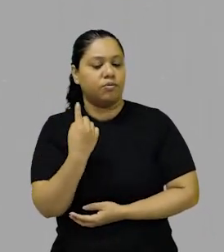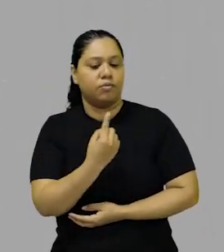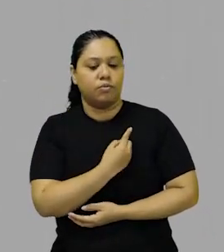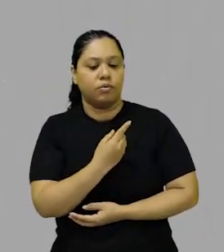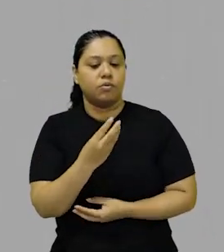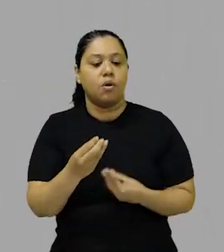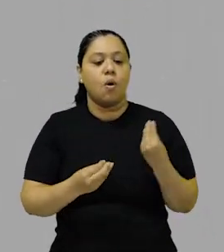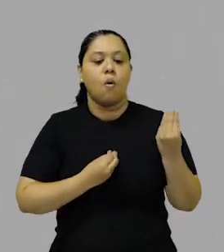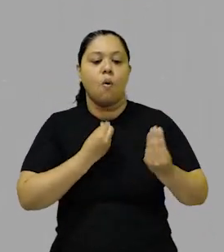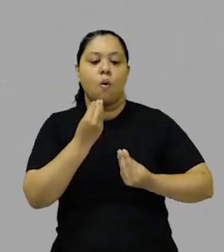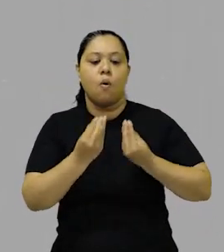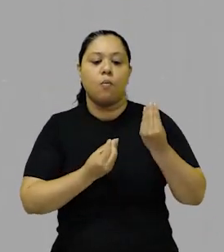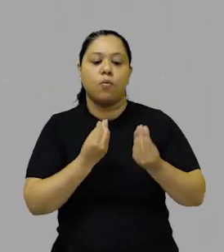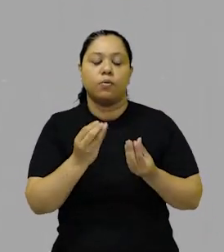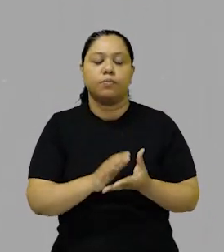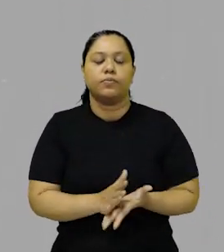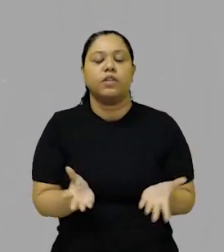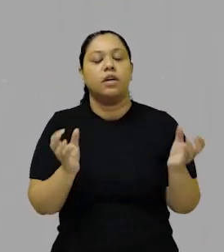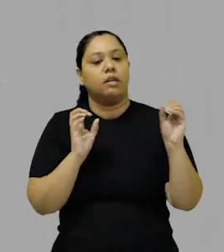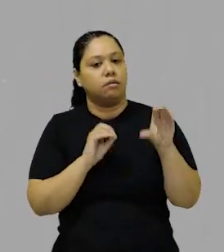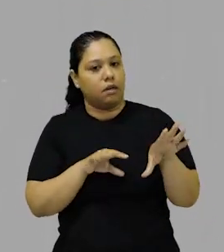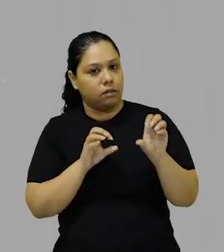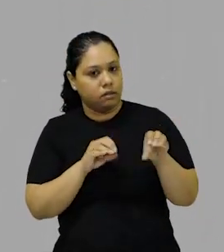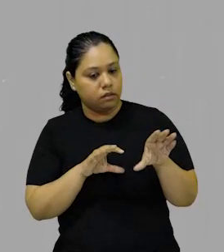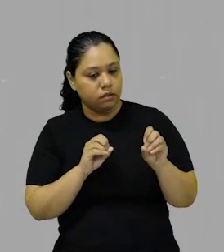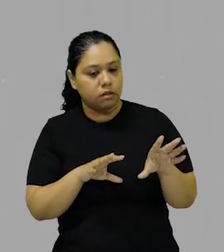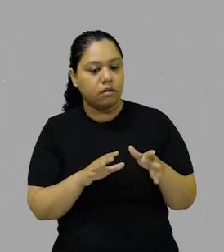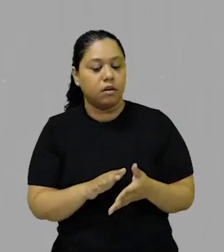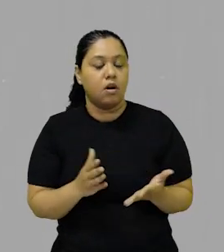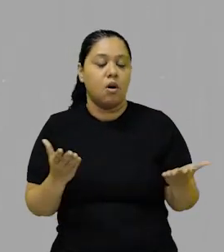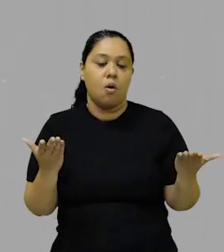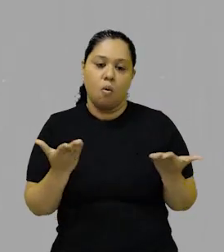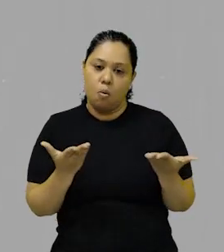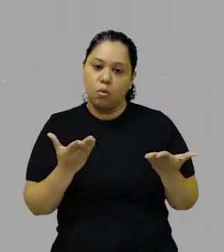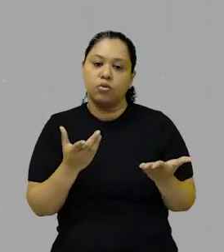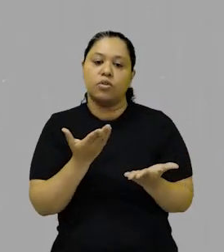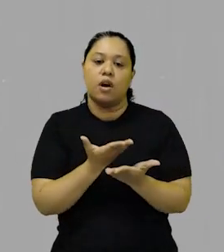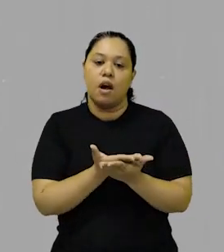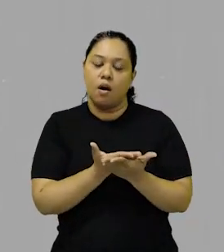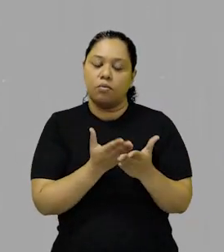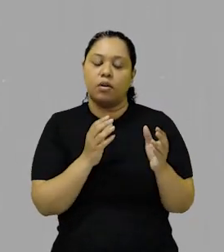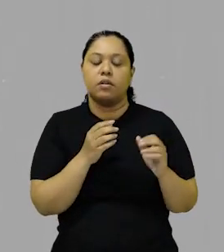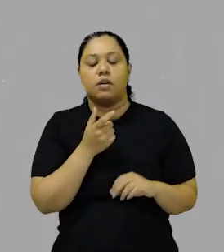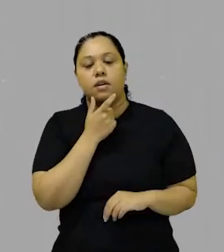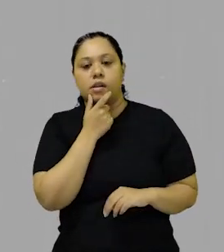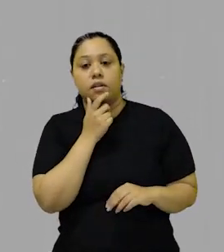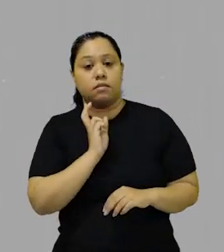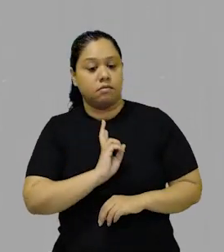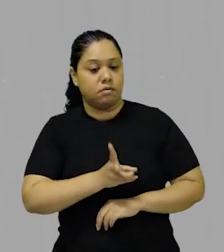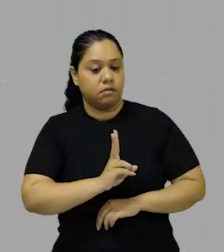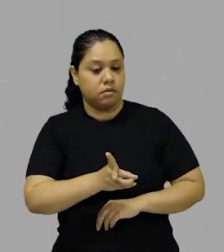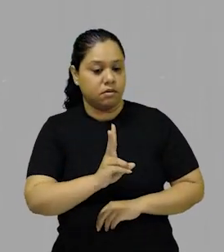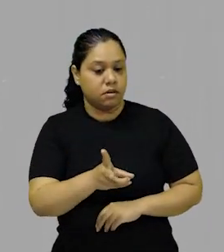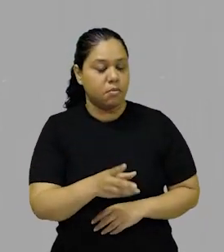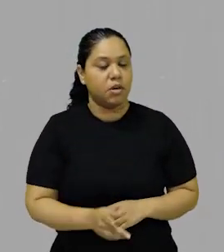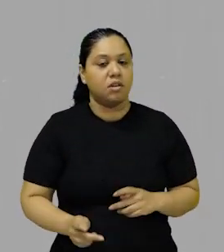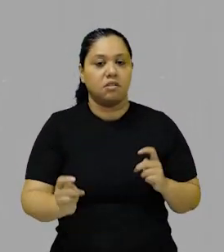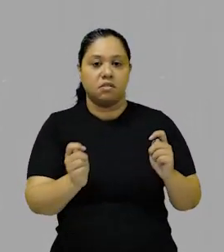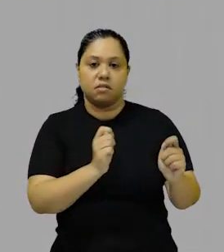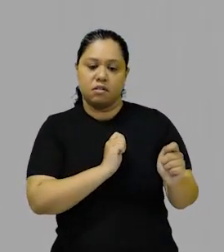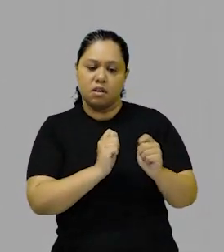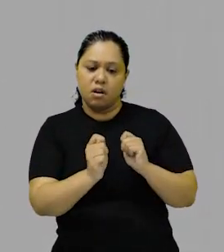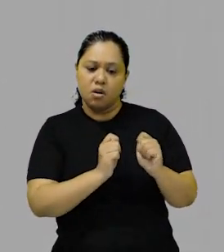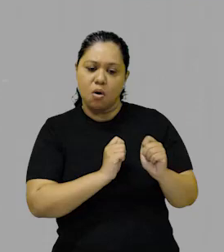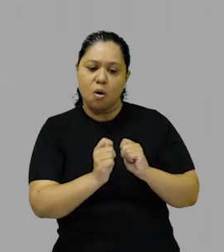se faz presente? Através da educação. Nós temos aula de inglês frequentemente. Através dos negócios.